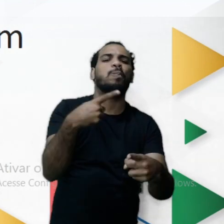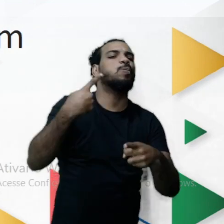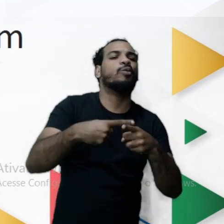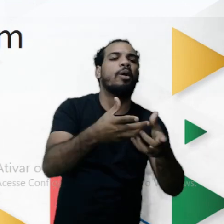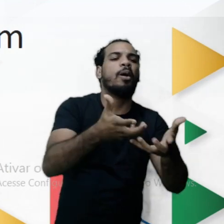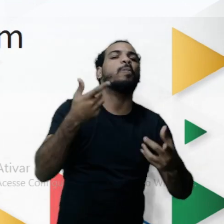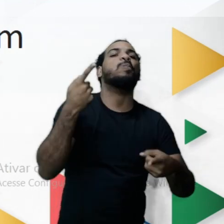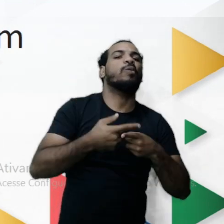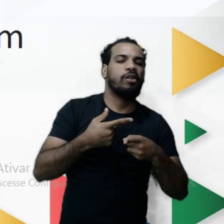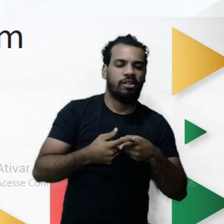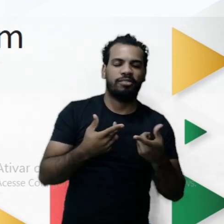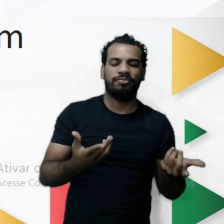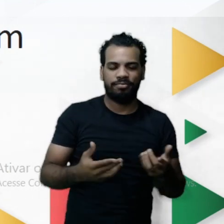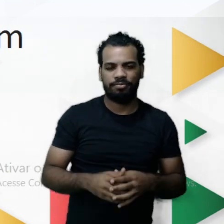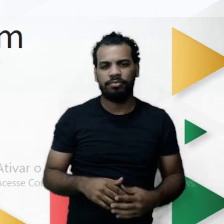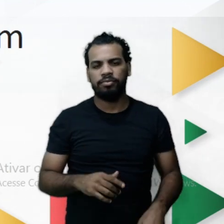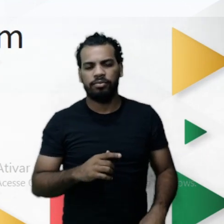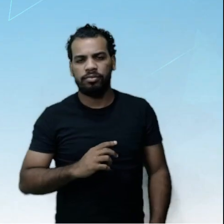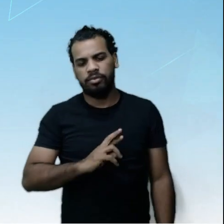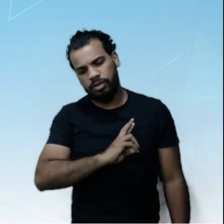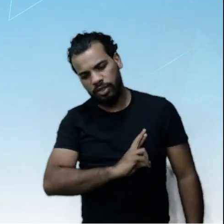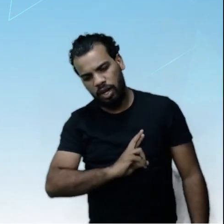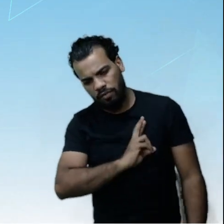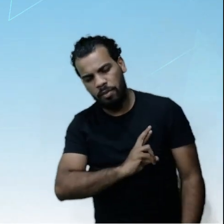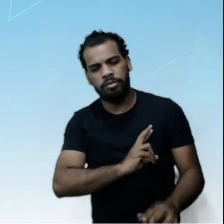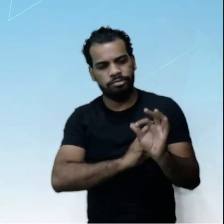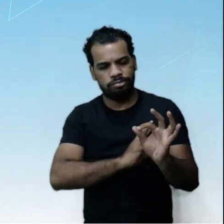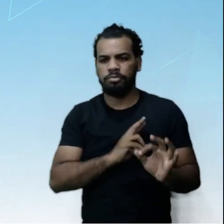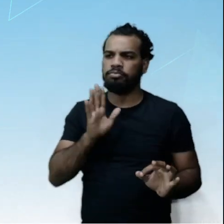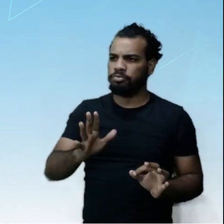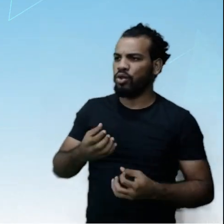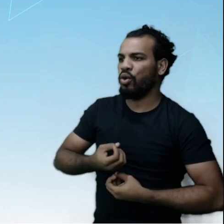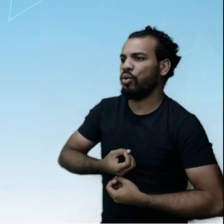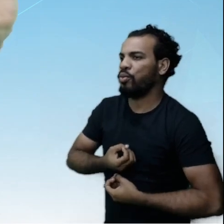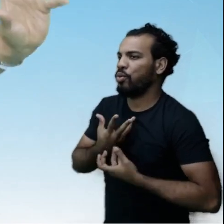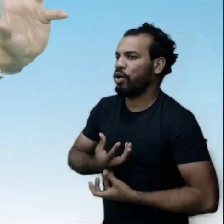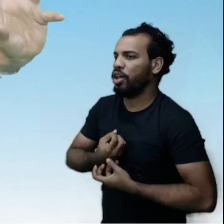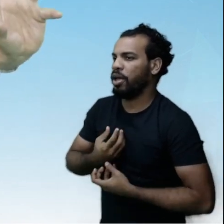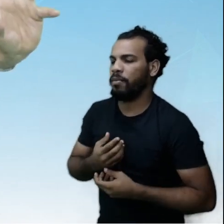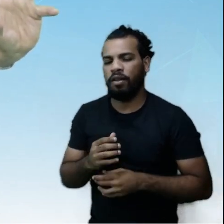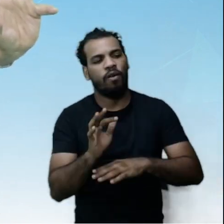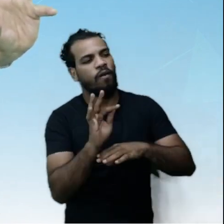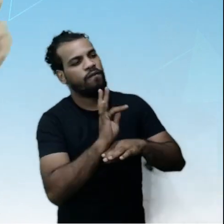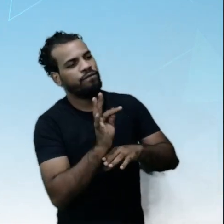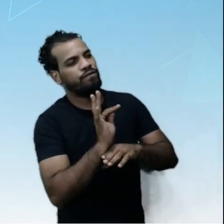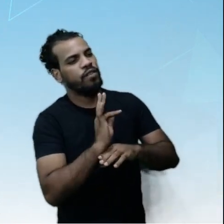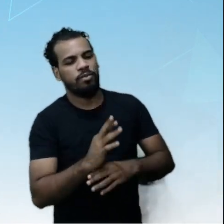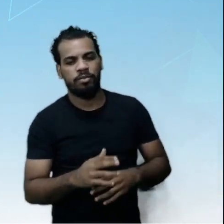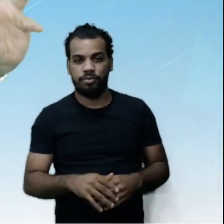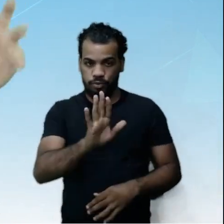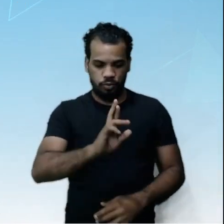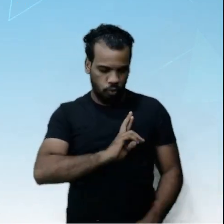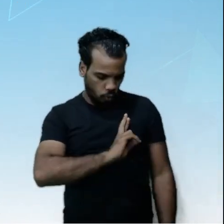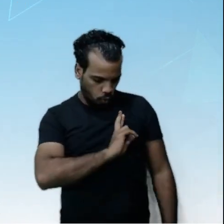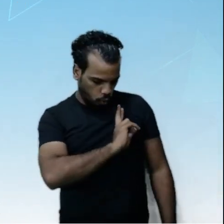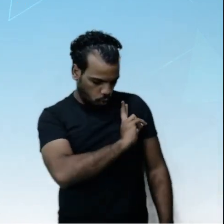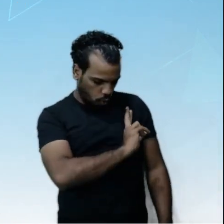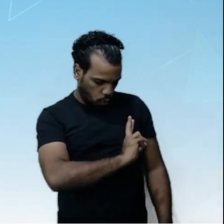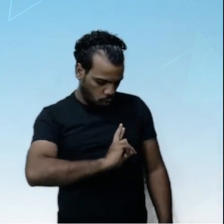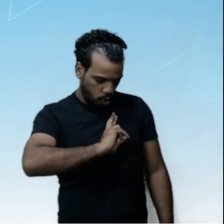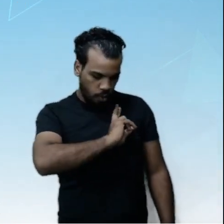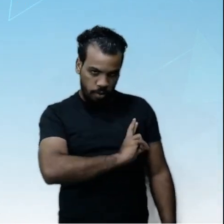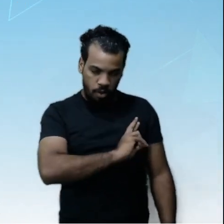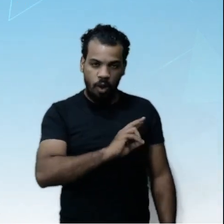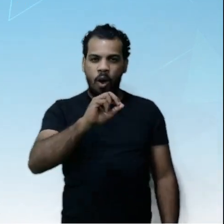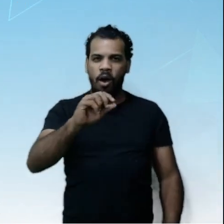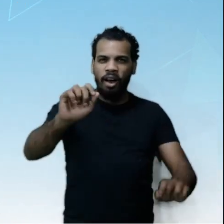um romance porque não é um filme, porque não é um poema. Lembrar que o romance, certo? O romance, a